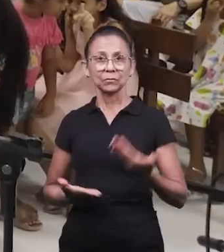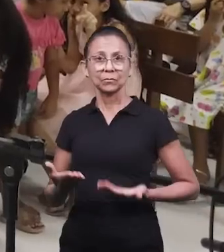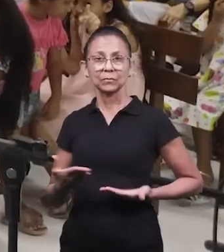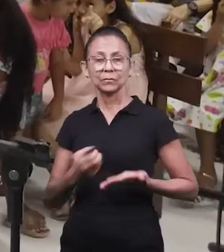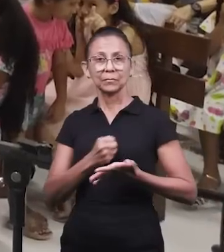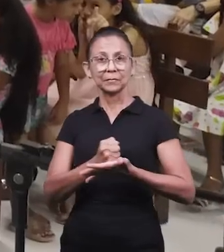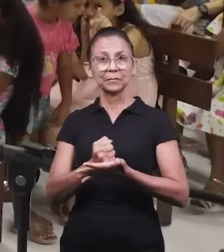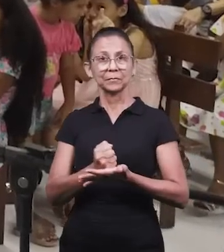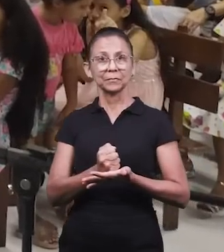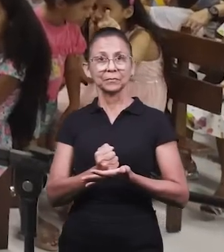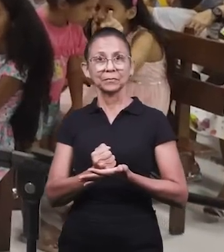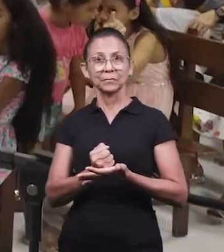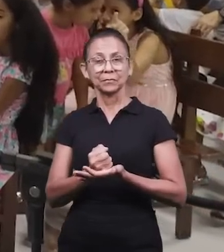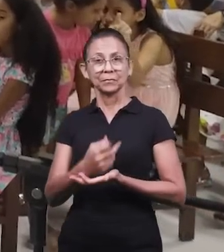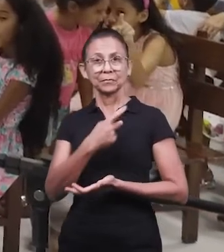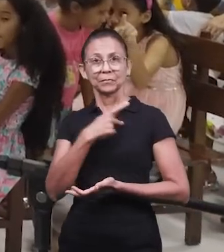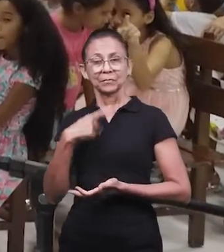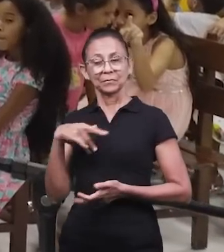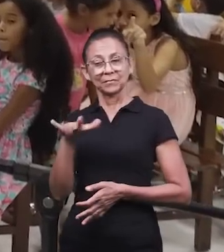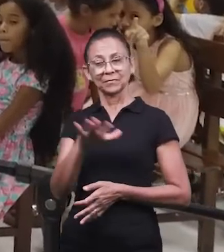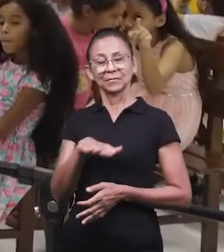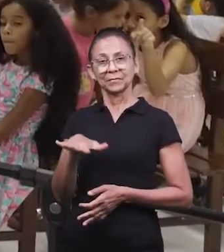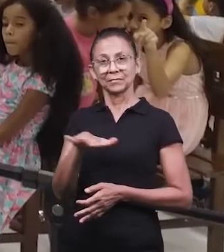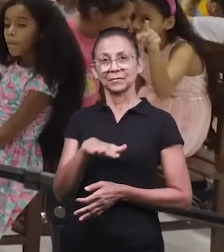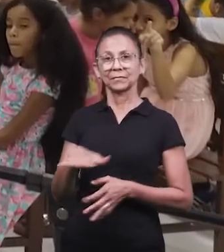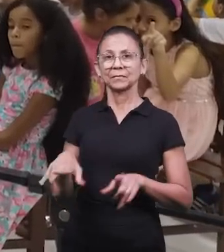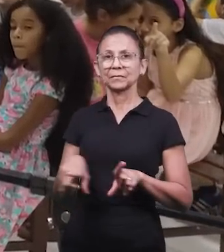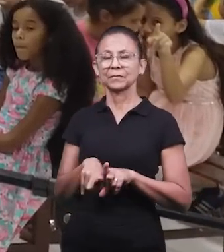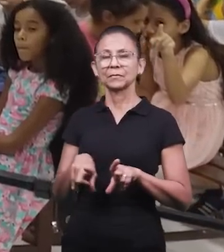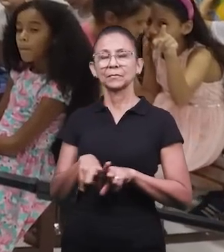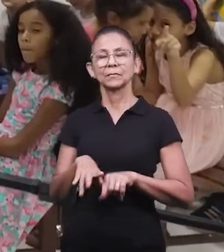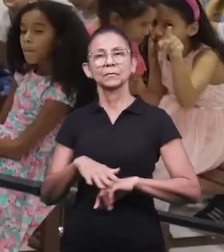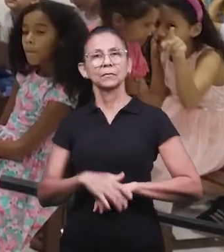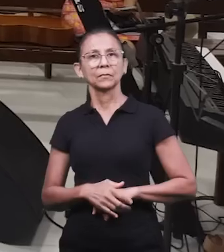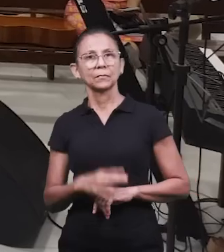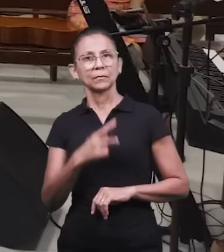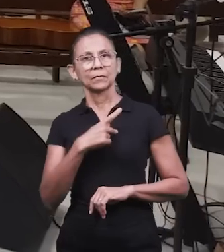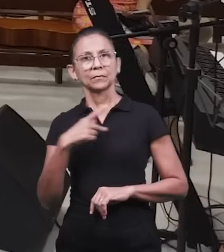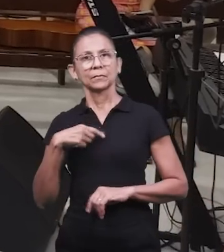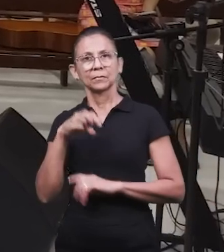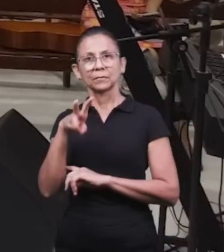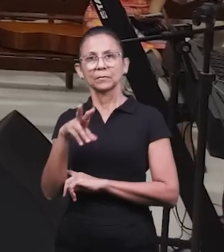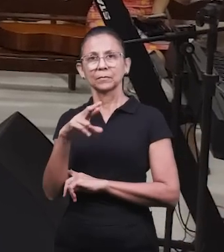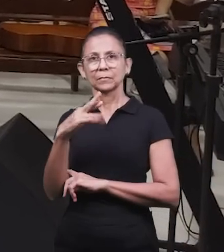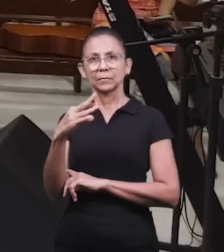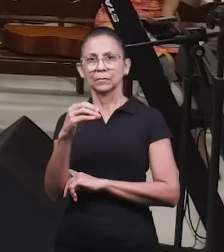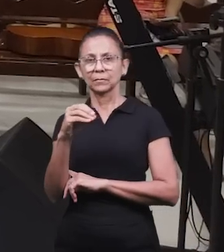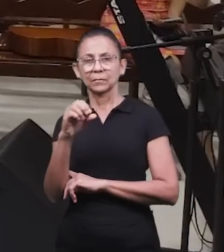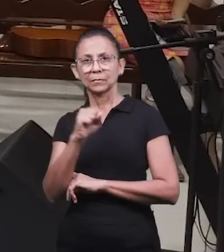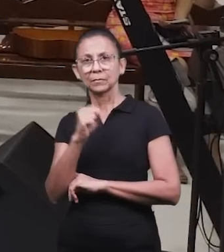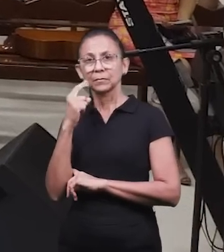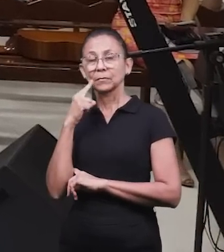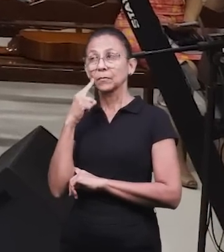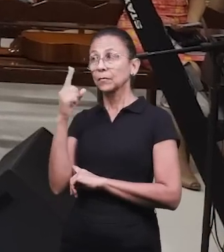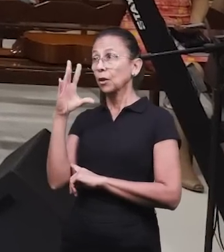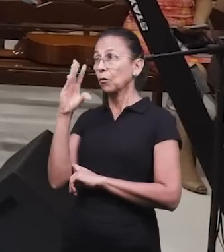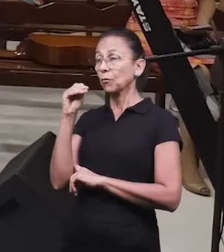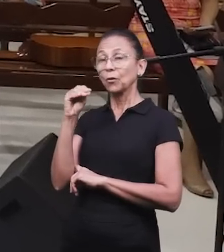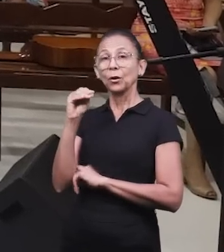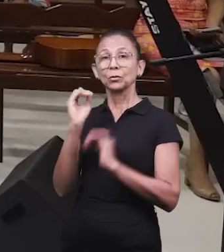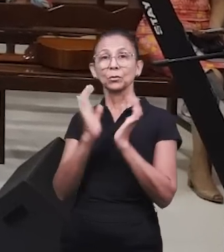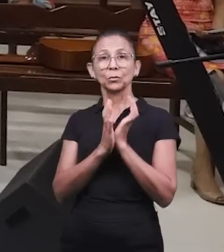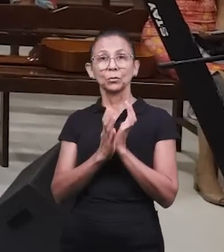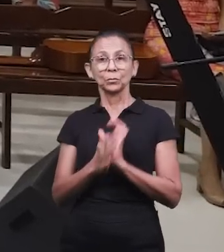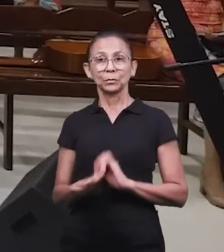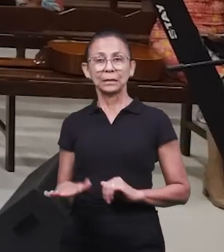Em São Geraldo de Tumiritinga, Minas Gerais, da Igreja do Pastor Marcos Maquiavel, temos fotos do Seminário das